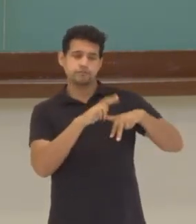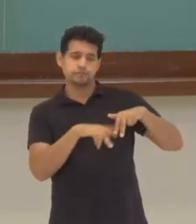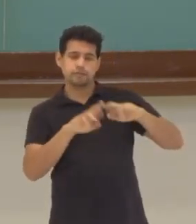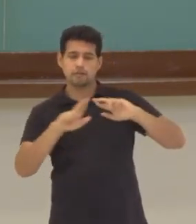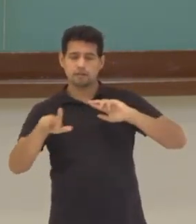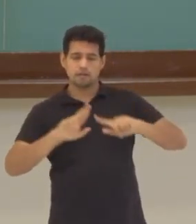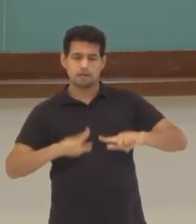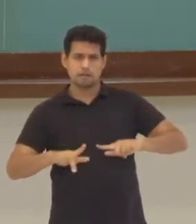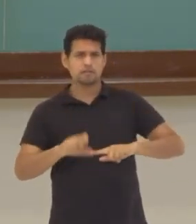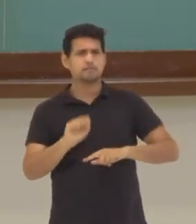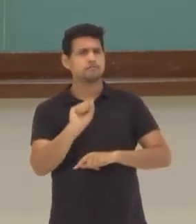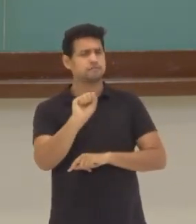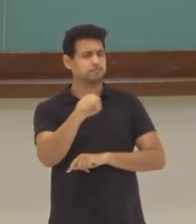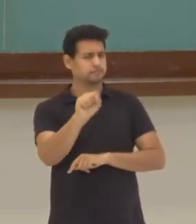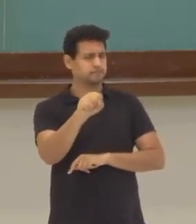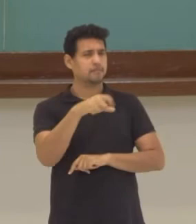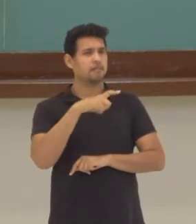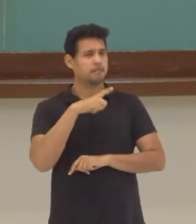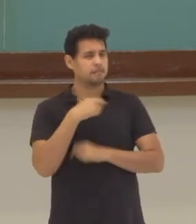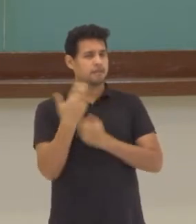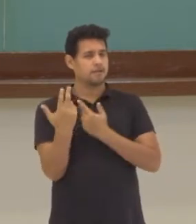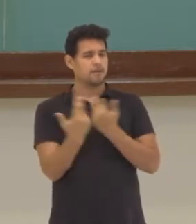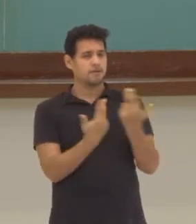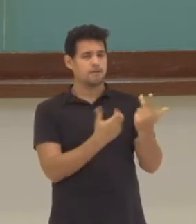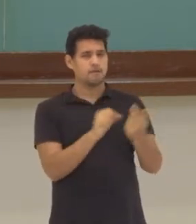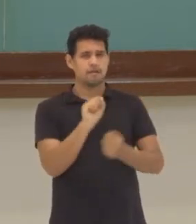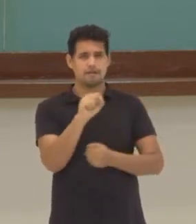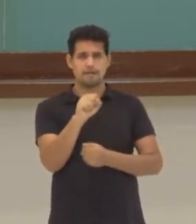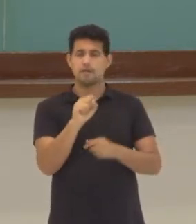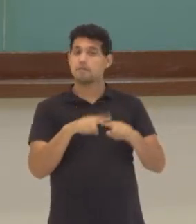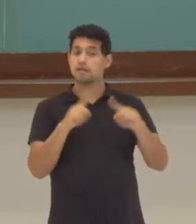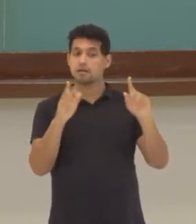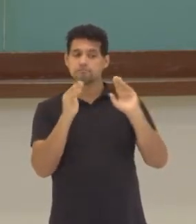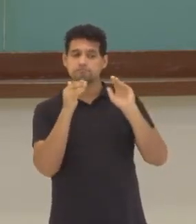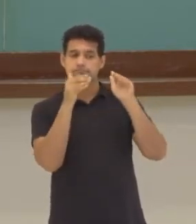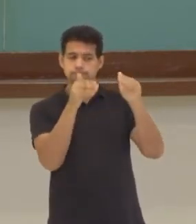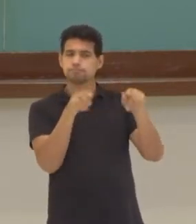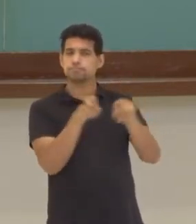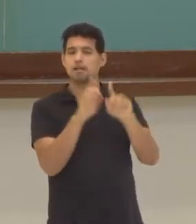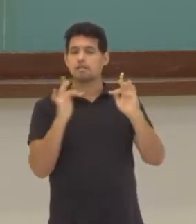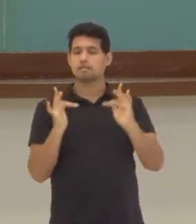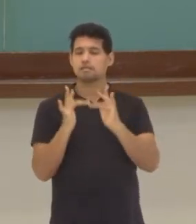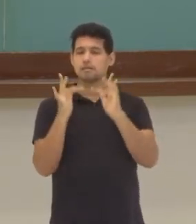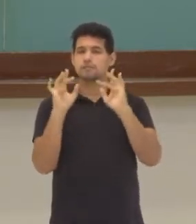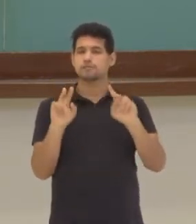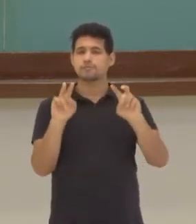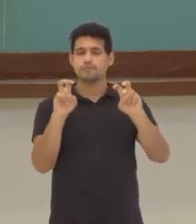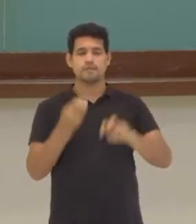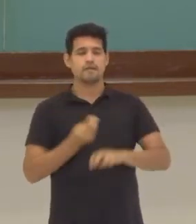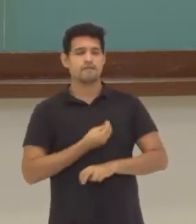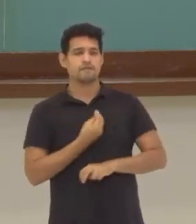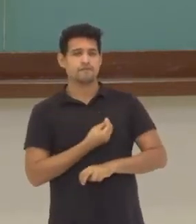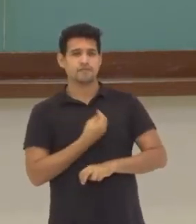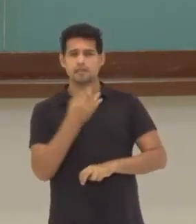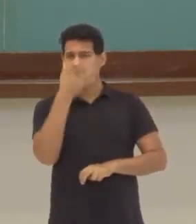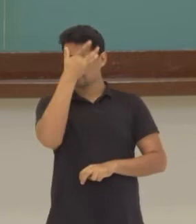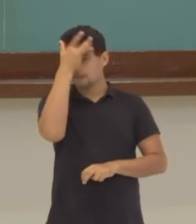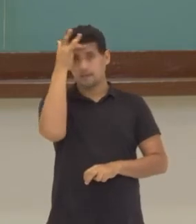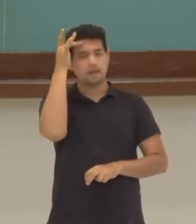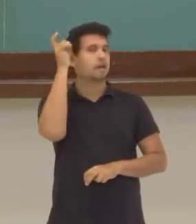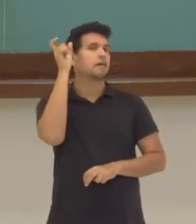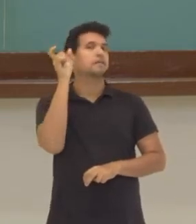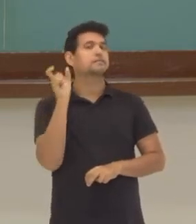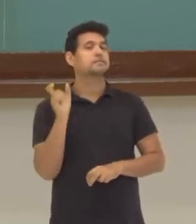outro? Com certeza há alguma semelhança, sim, né? Então, esse fato de tratar sobre a vida, né, da pessoa,